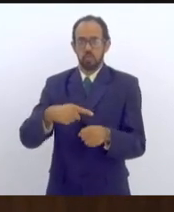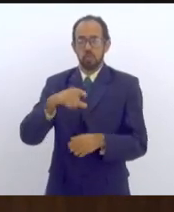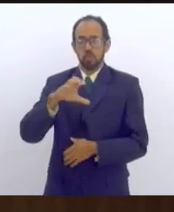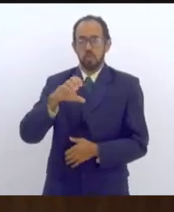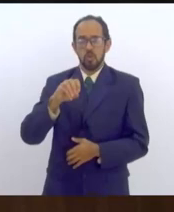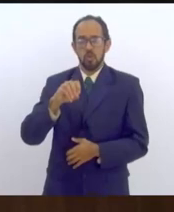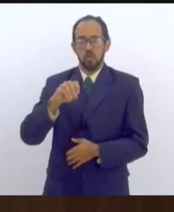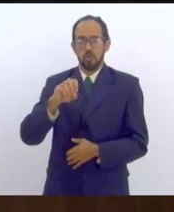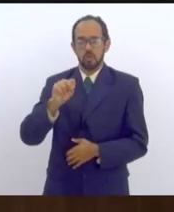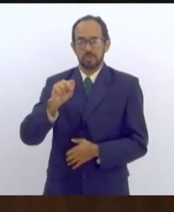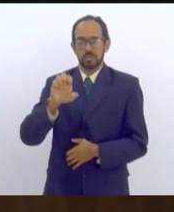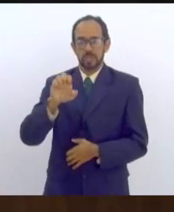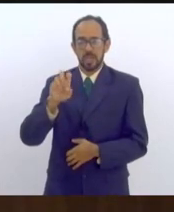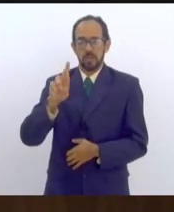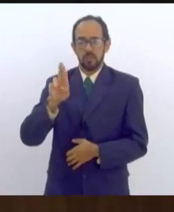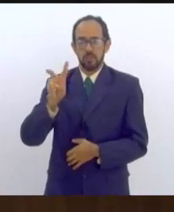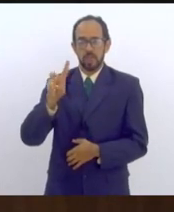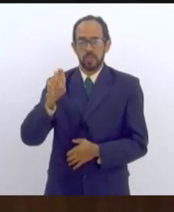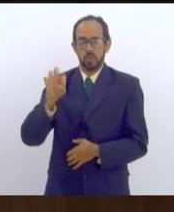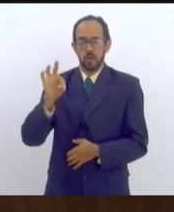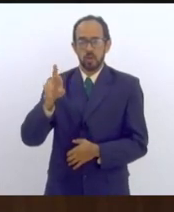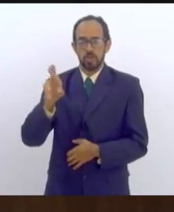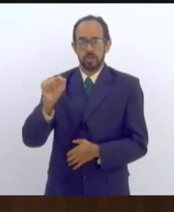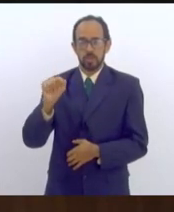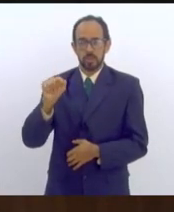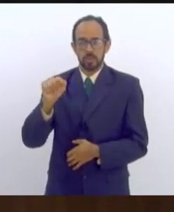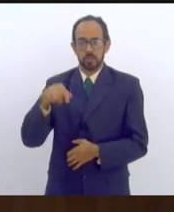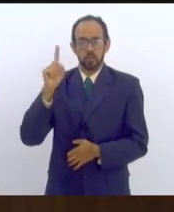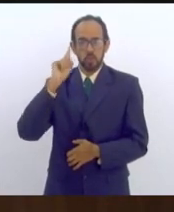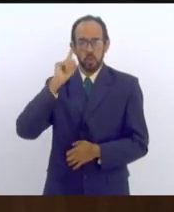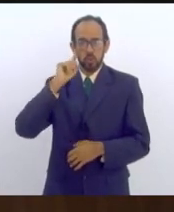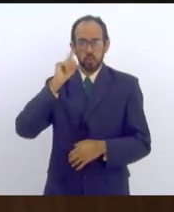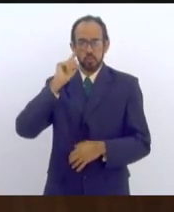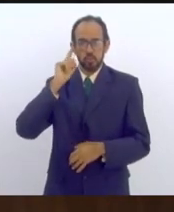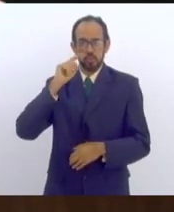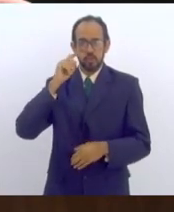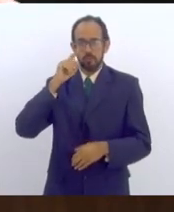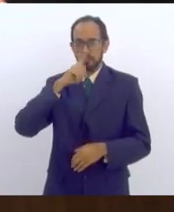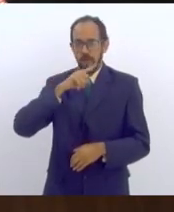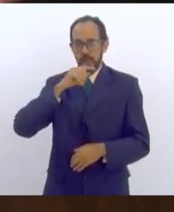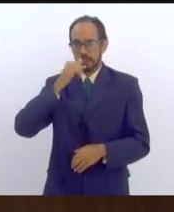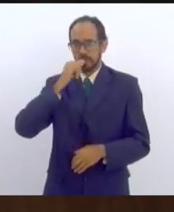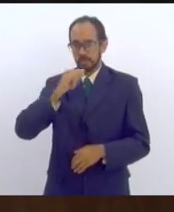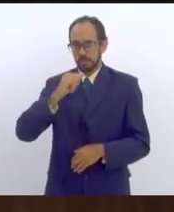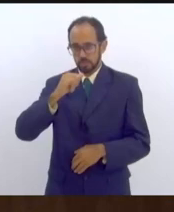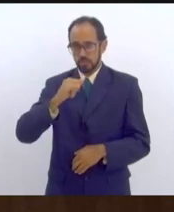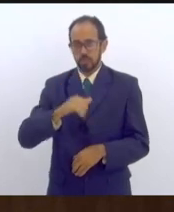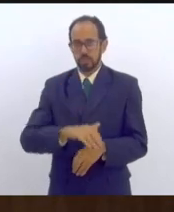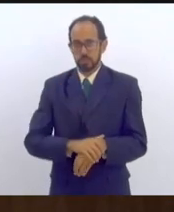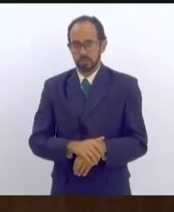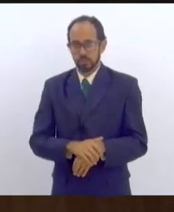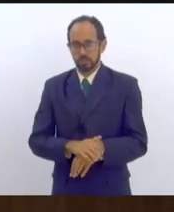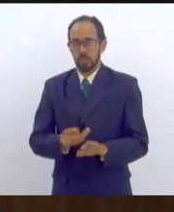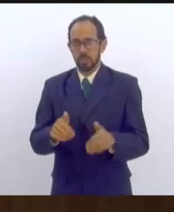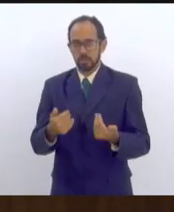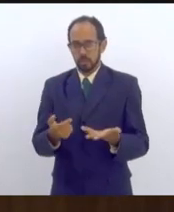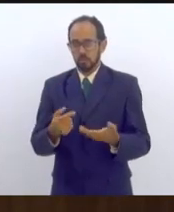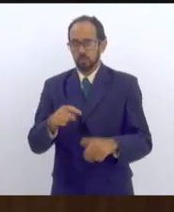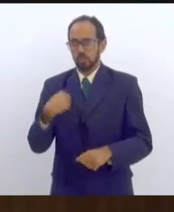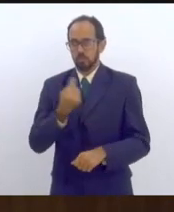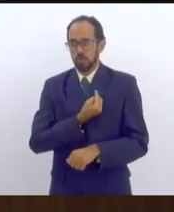represento aqui, todo dia cai a energia. Então, presidente, nós precisamos aqui, quanto